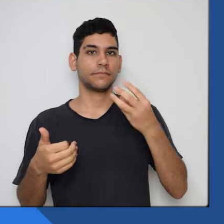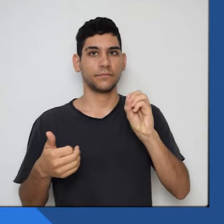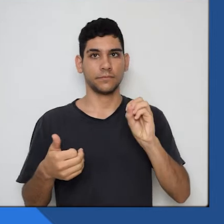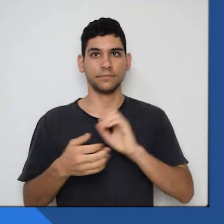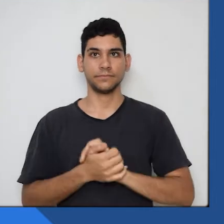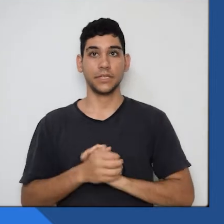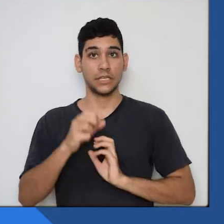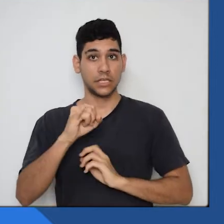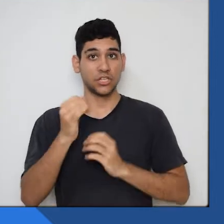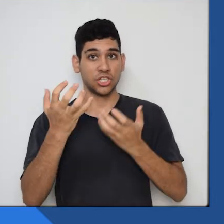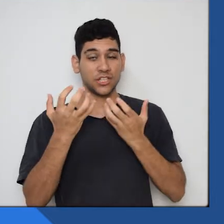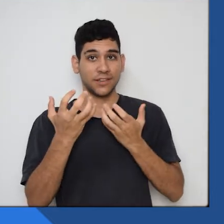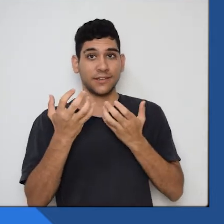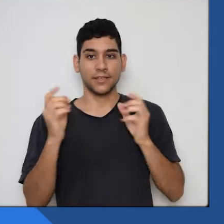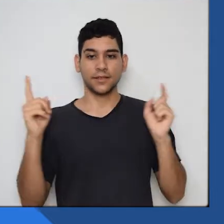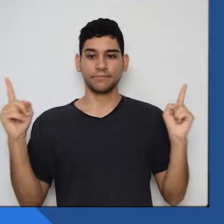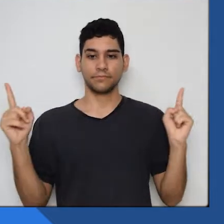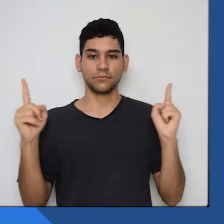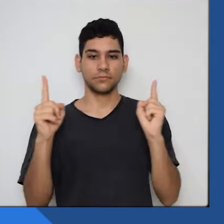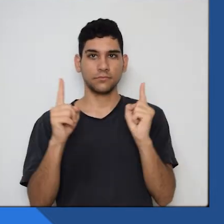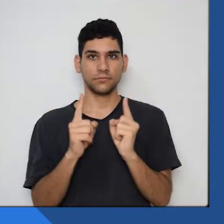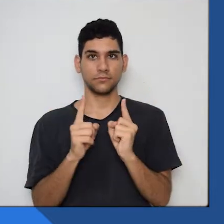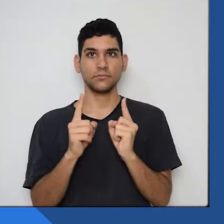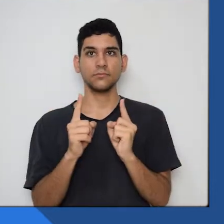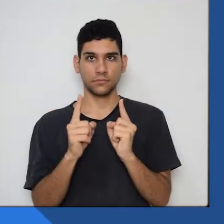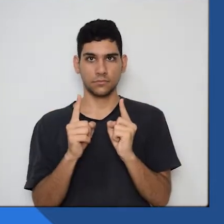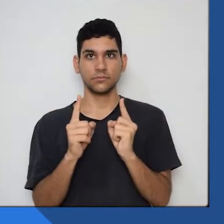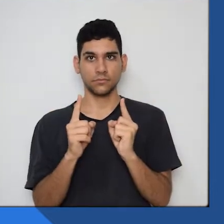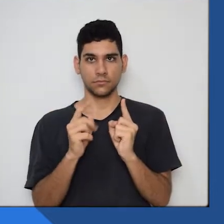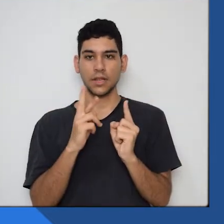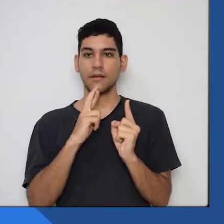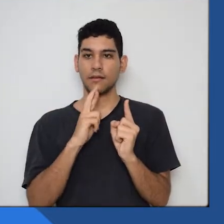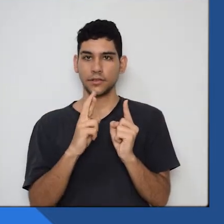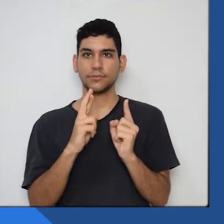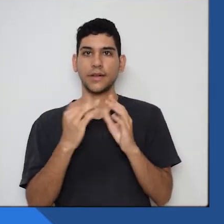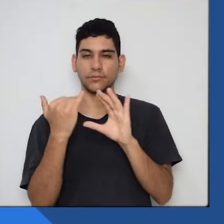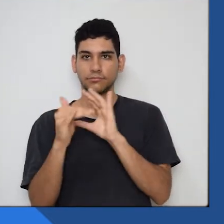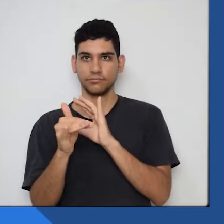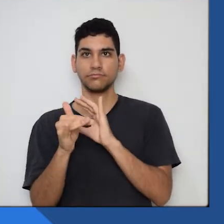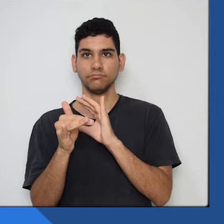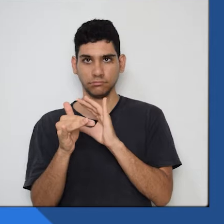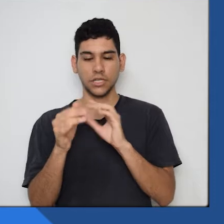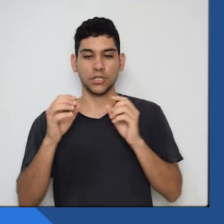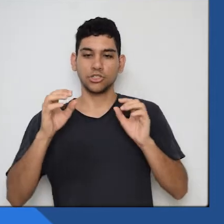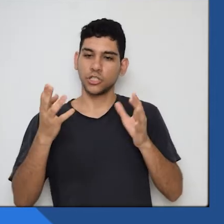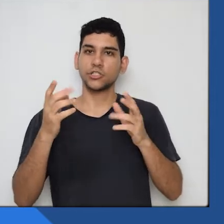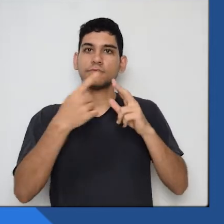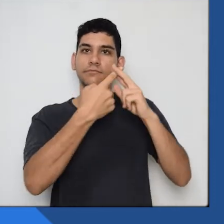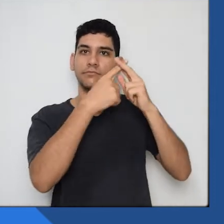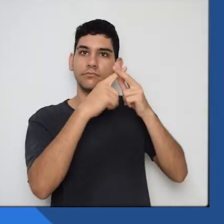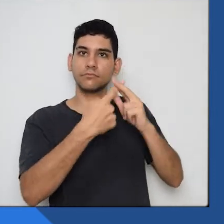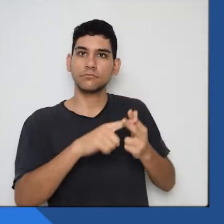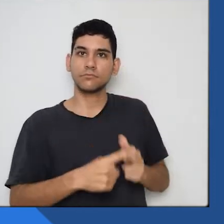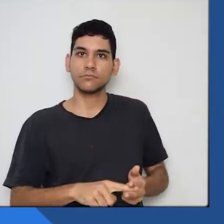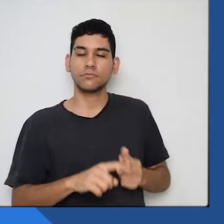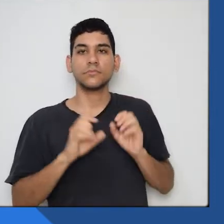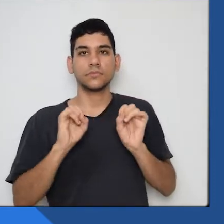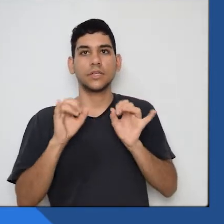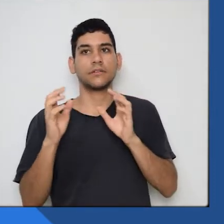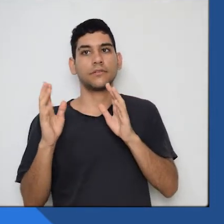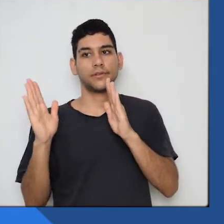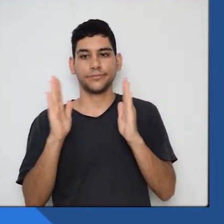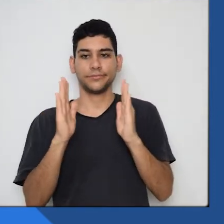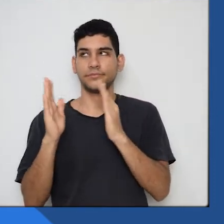30. Se a gente quisesse limitar o tempo de resposta desse questionário, a gente habilitaria essa